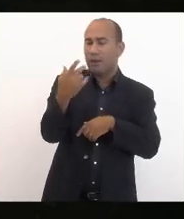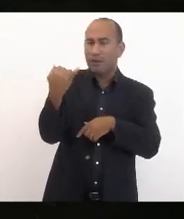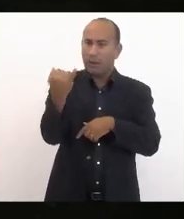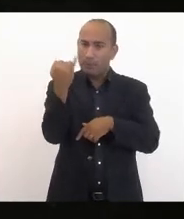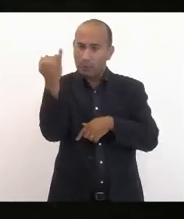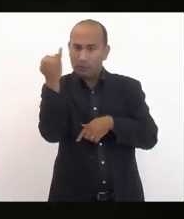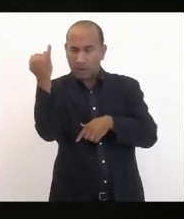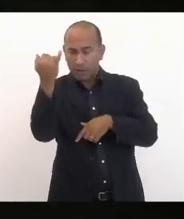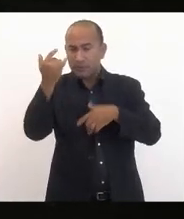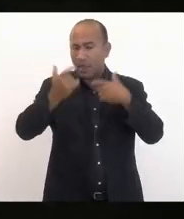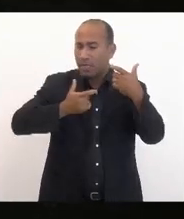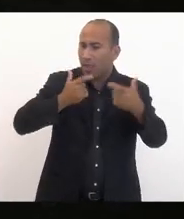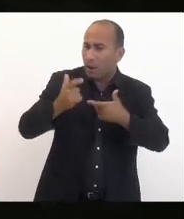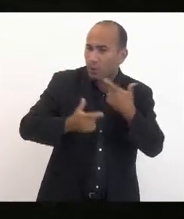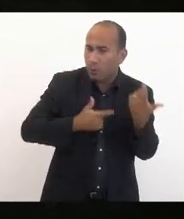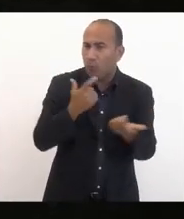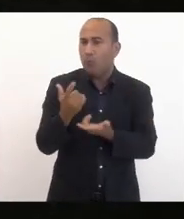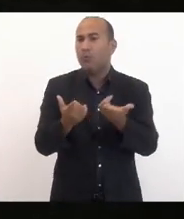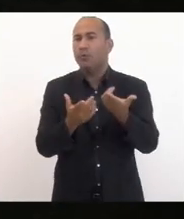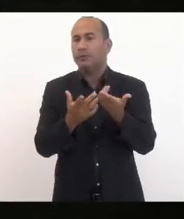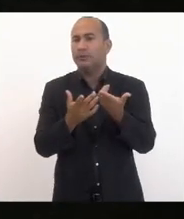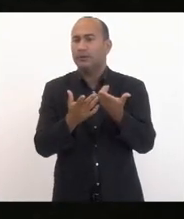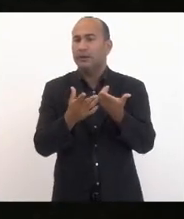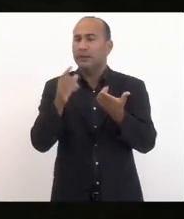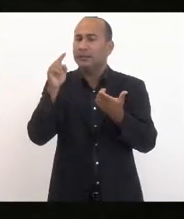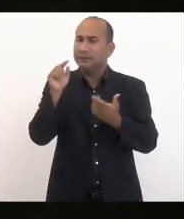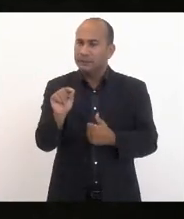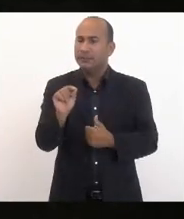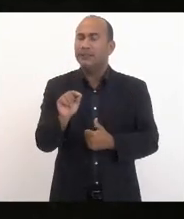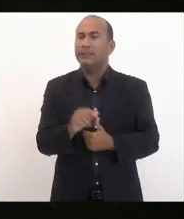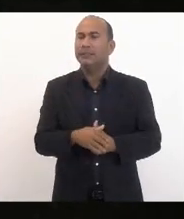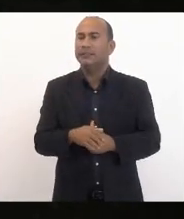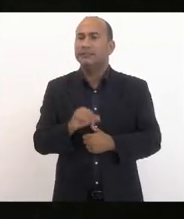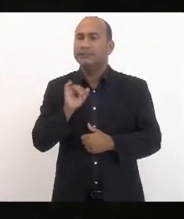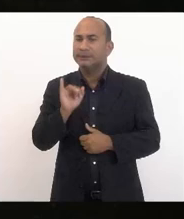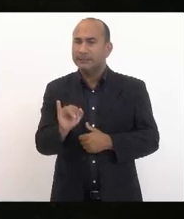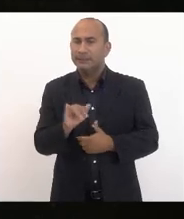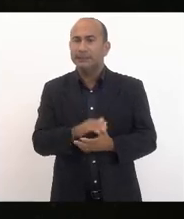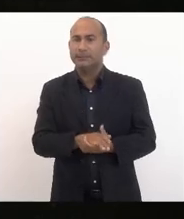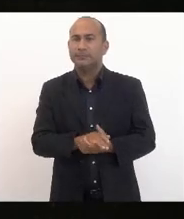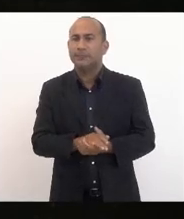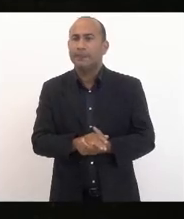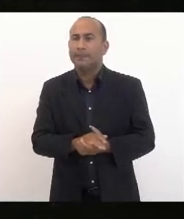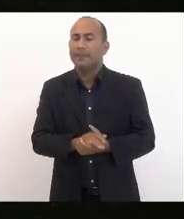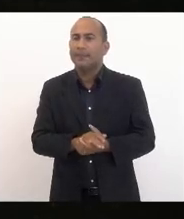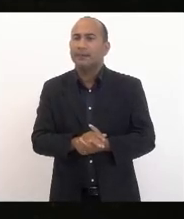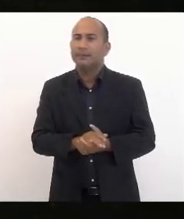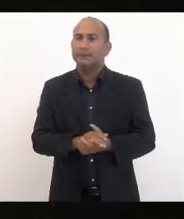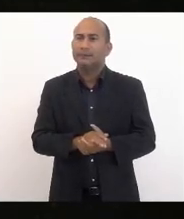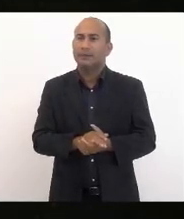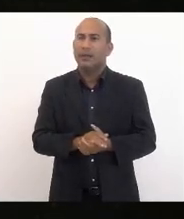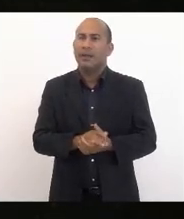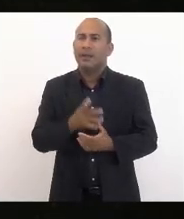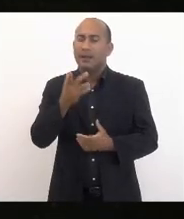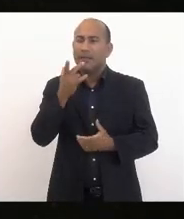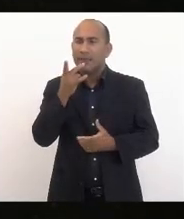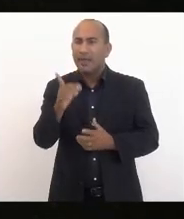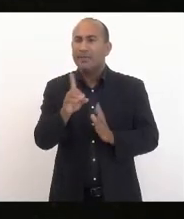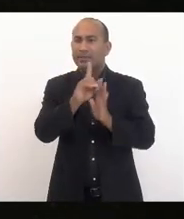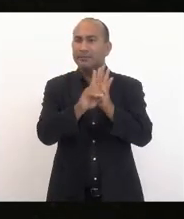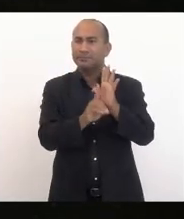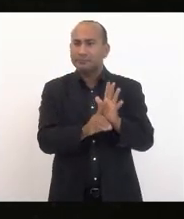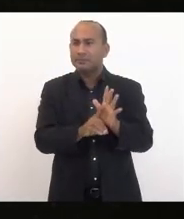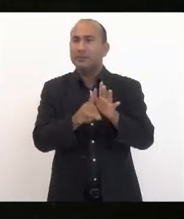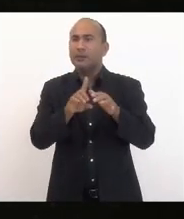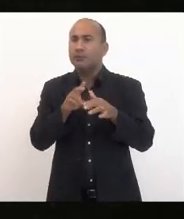luta fundamental numa sociedade que se pretende democrática